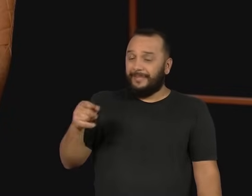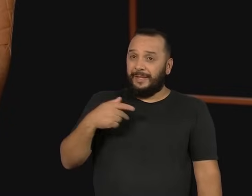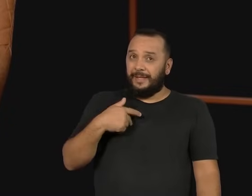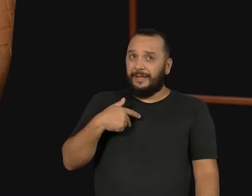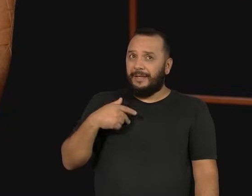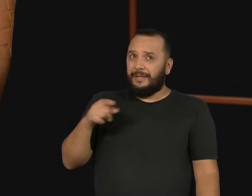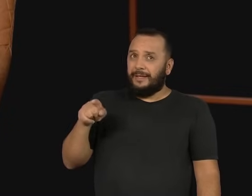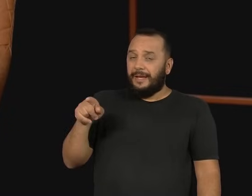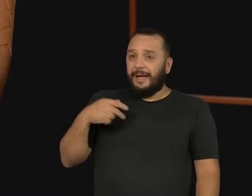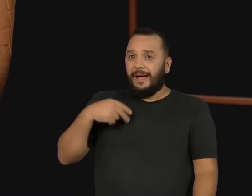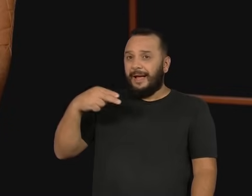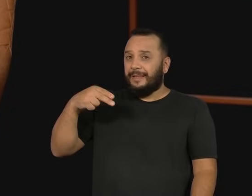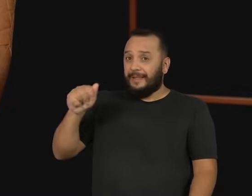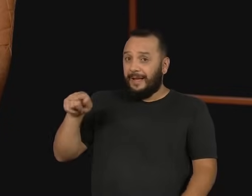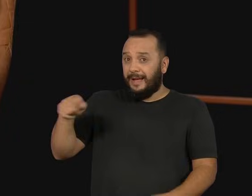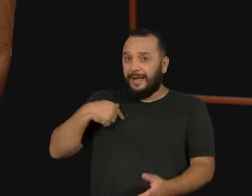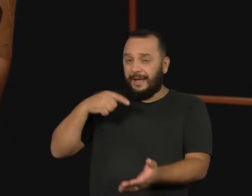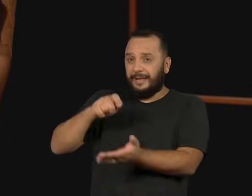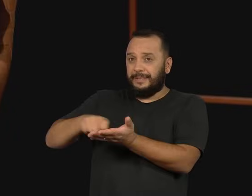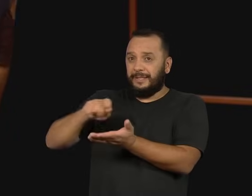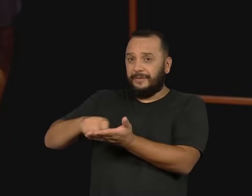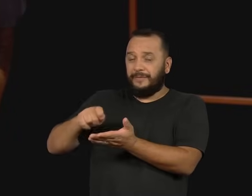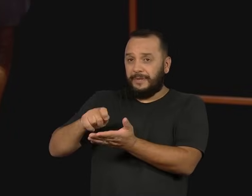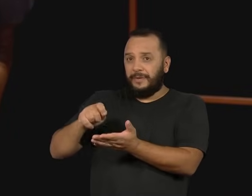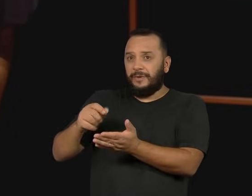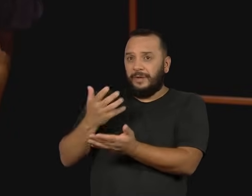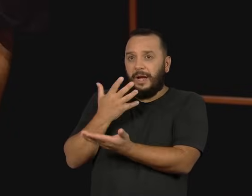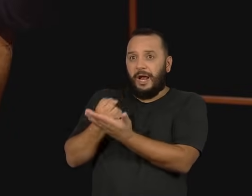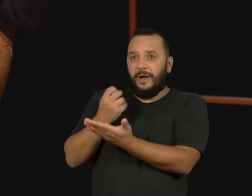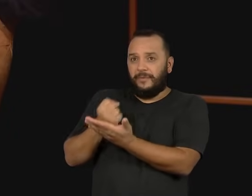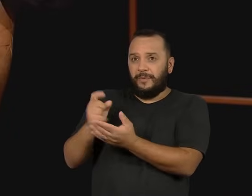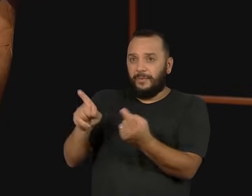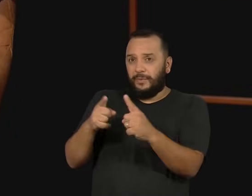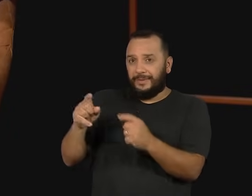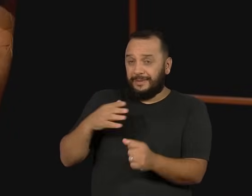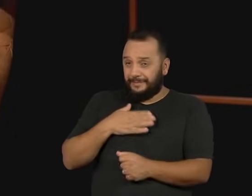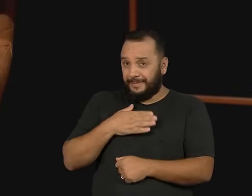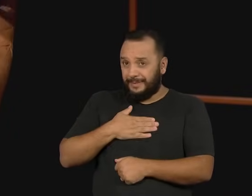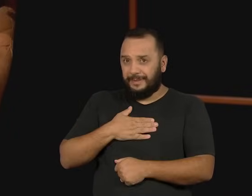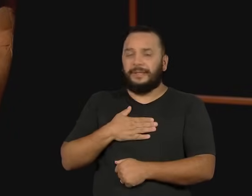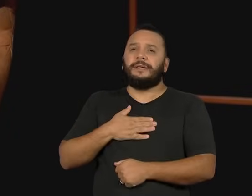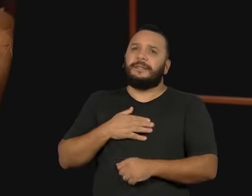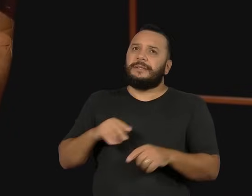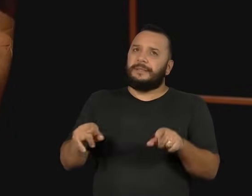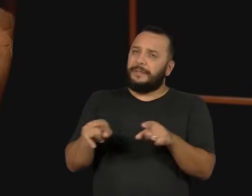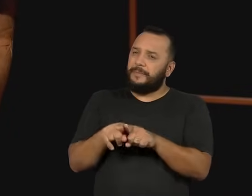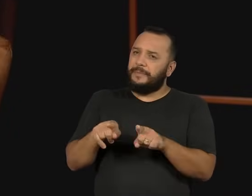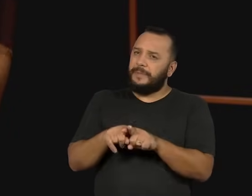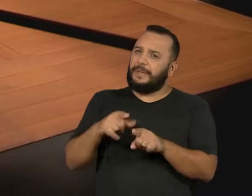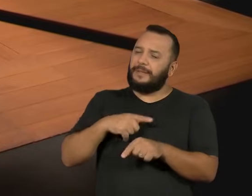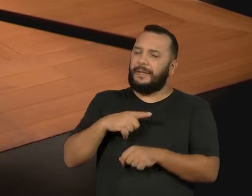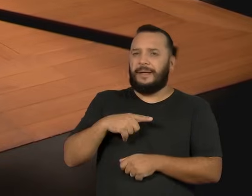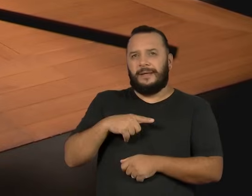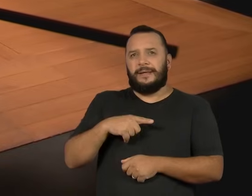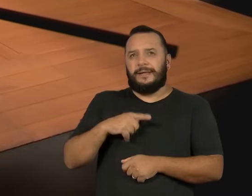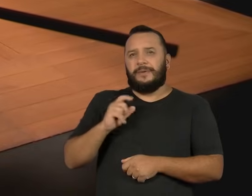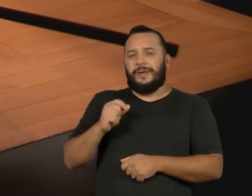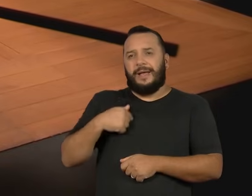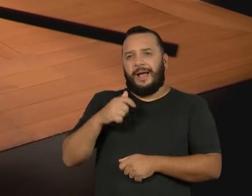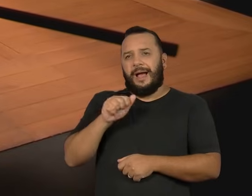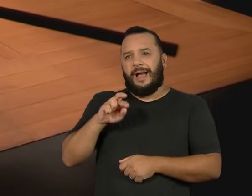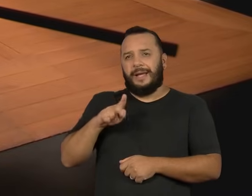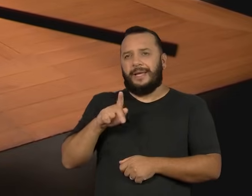Aná gravou músicas minhas e o Arrigo, que é um agregador, né, que tinha essa função na